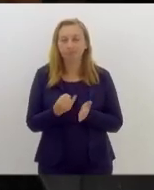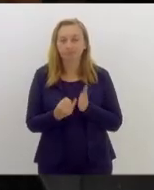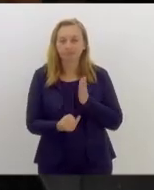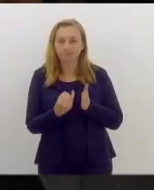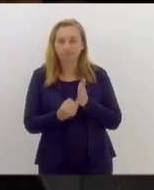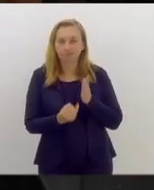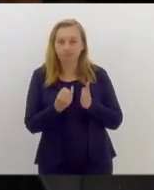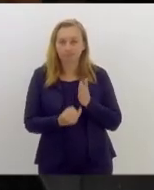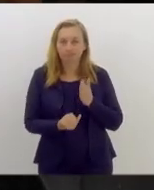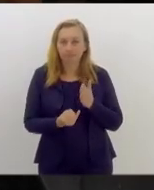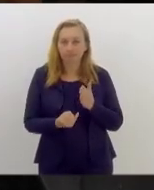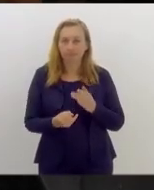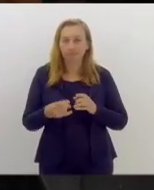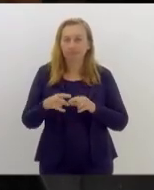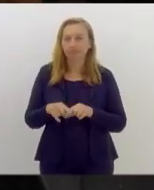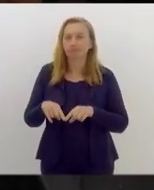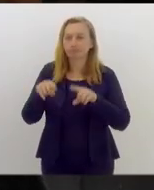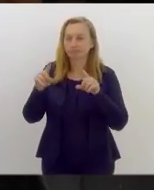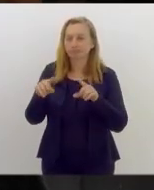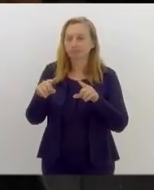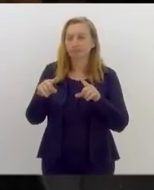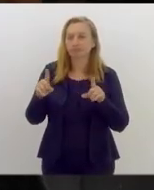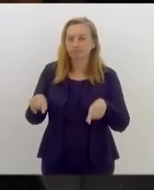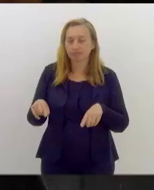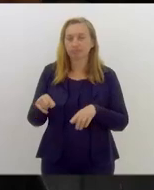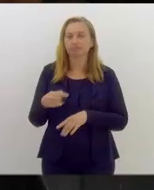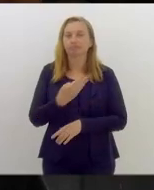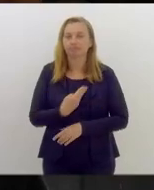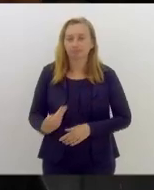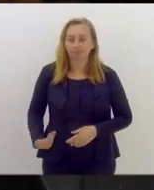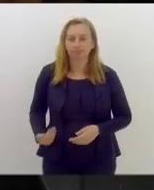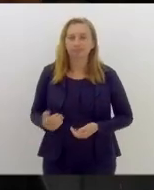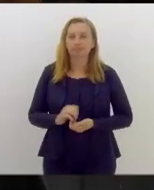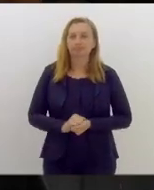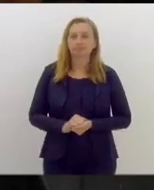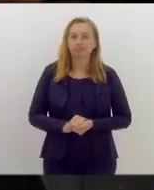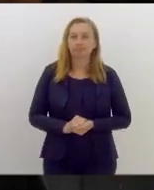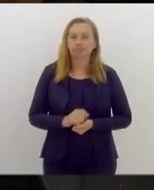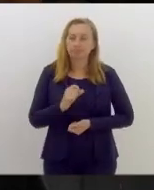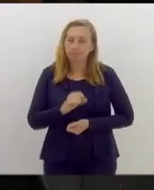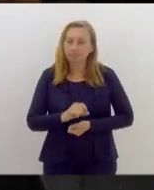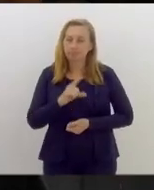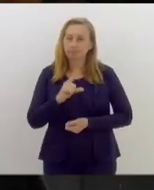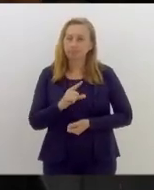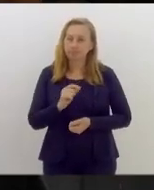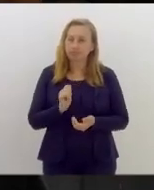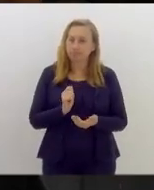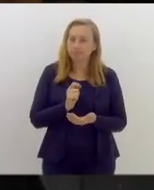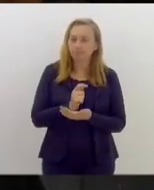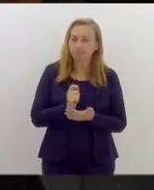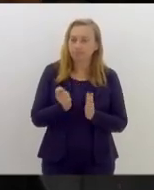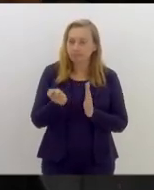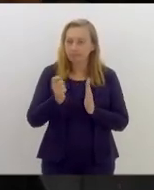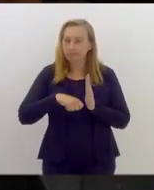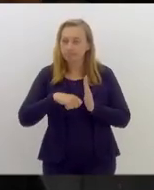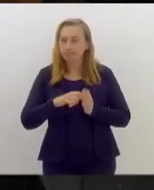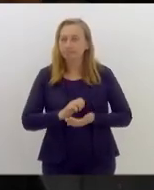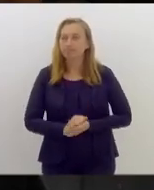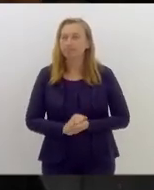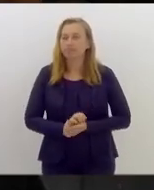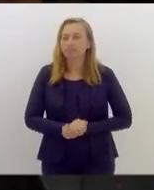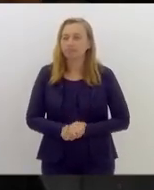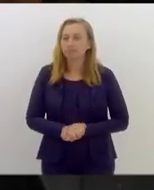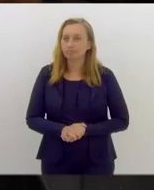do funcionário público retido na fonte, pelo aumento da massa contributiva, e porque